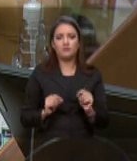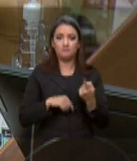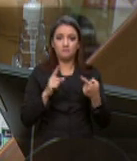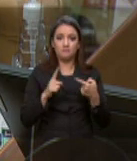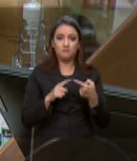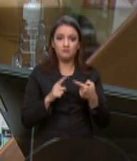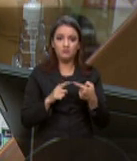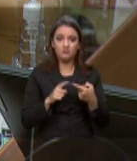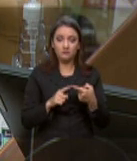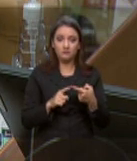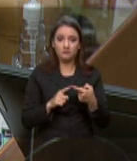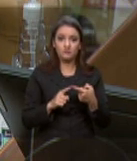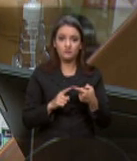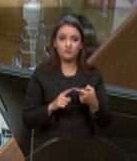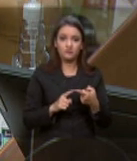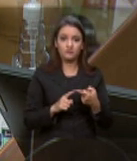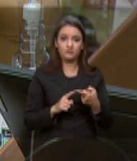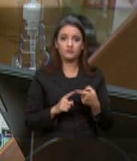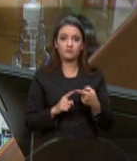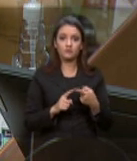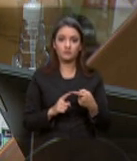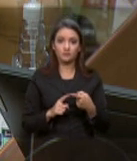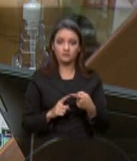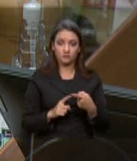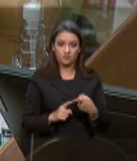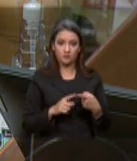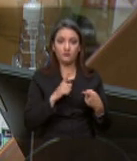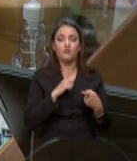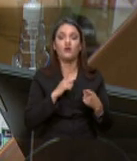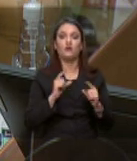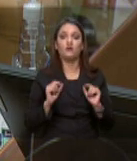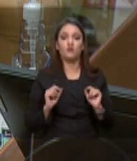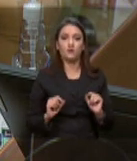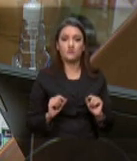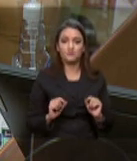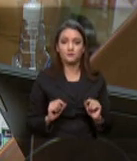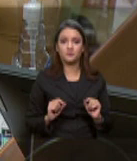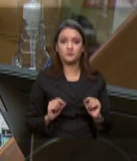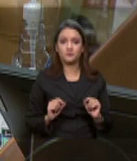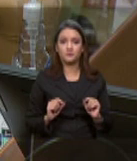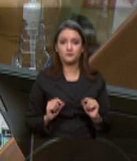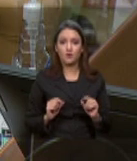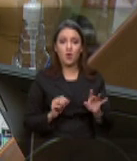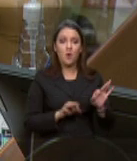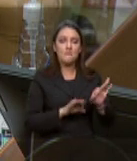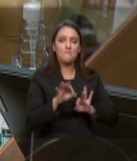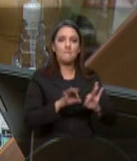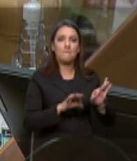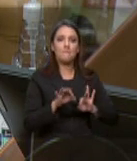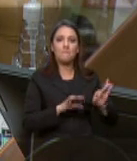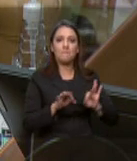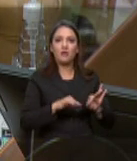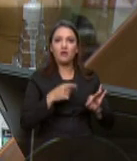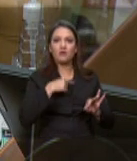e a DO 54, relatora ministra Carmen Lúcia. Utilizando a palavra dos arguentes, o abandono deste plano e a sua substituição. E em